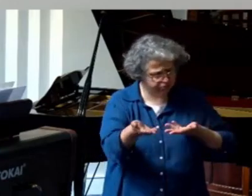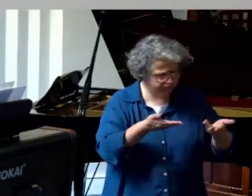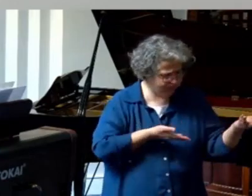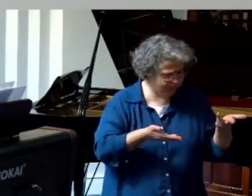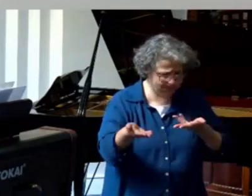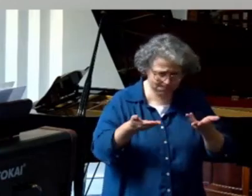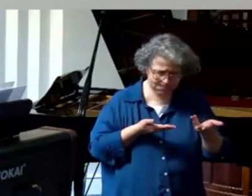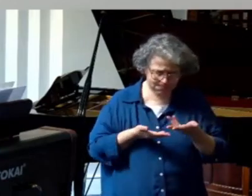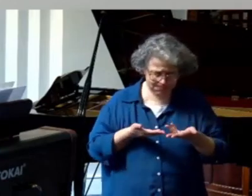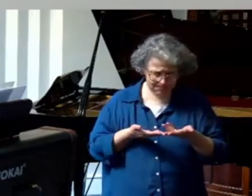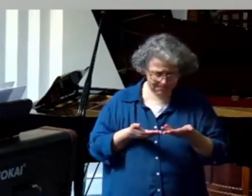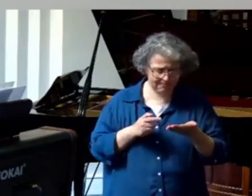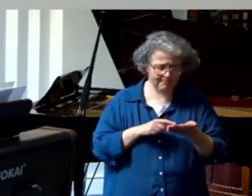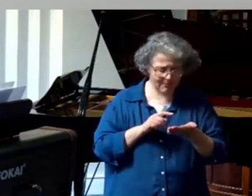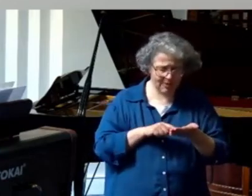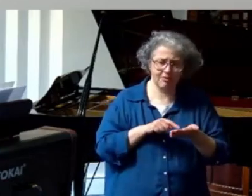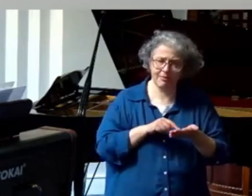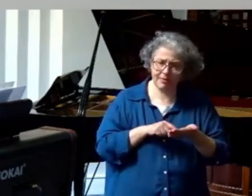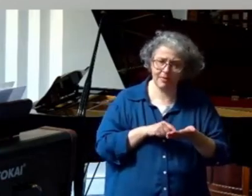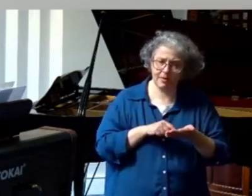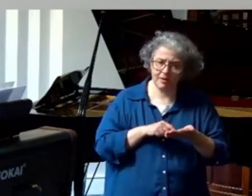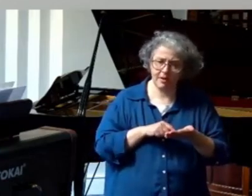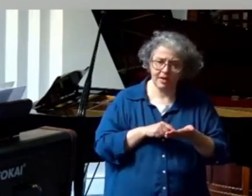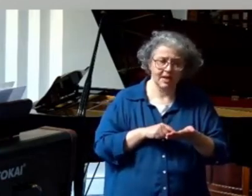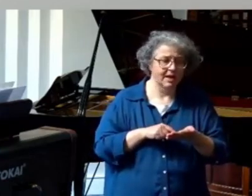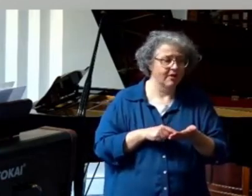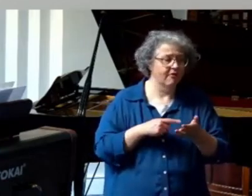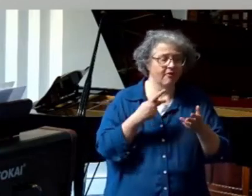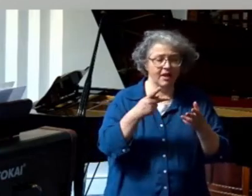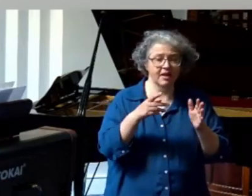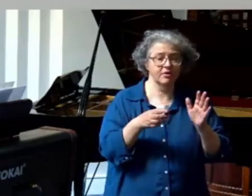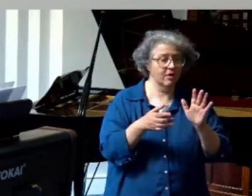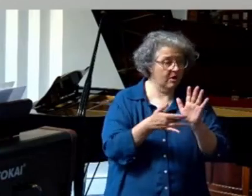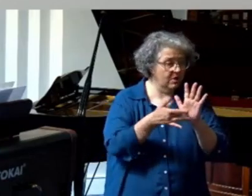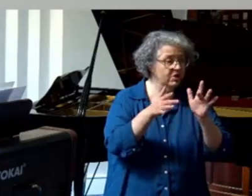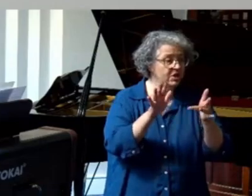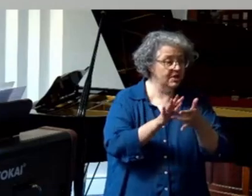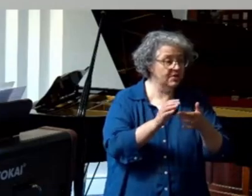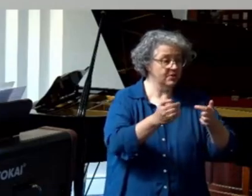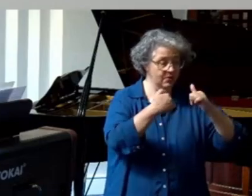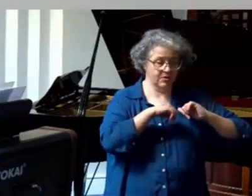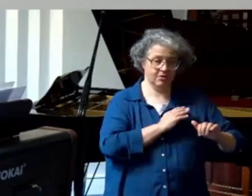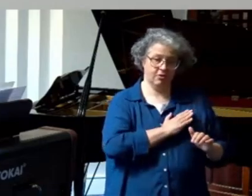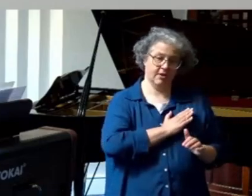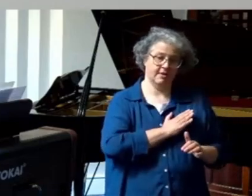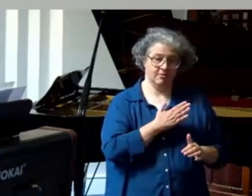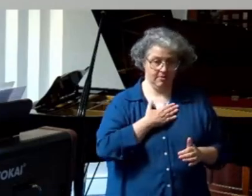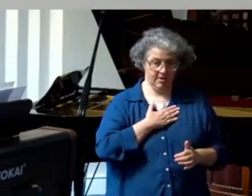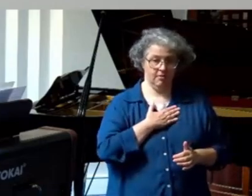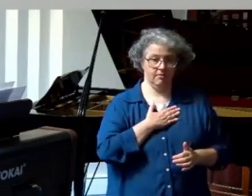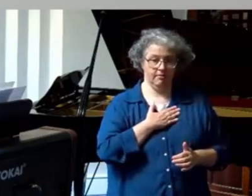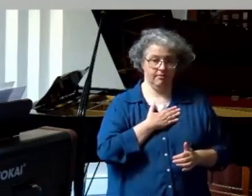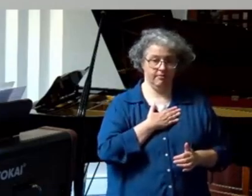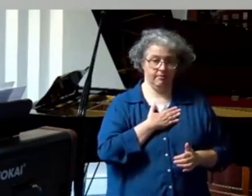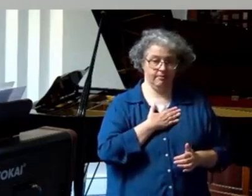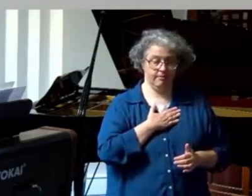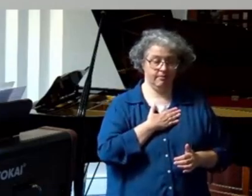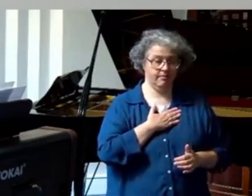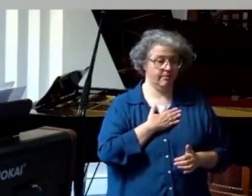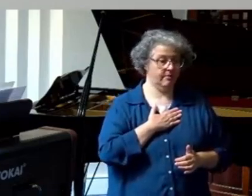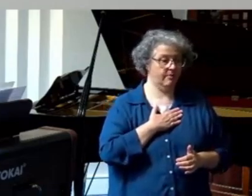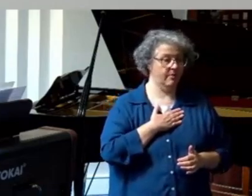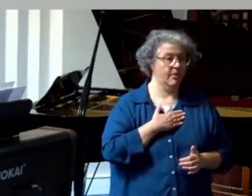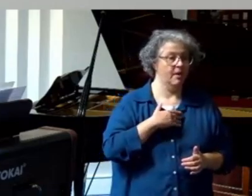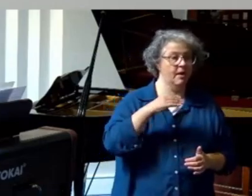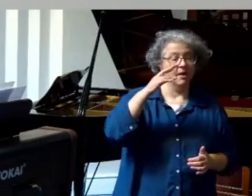vendo crianças dizerem que Jesus está em seus corações, quando elas são ainda bem novinhas. Então imaginem vocês